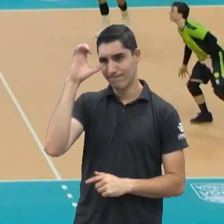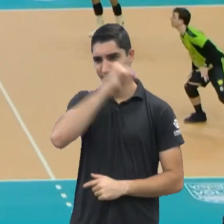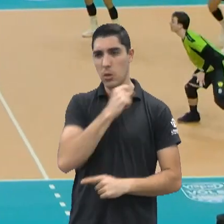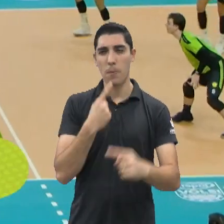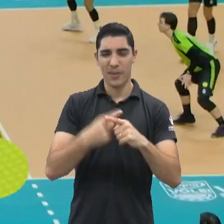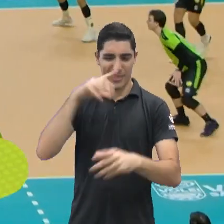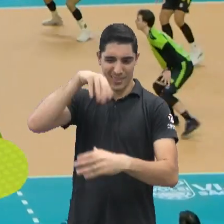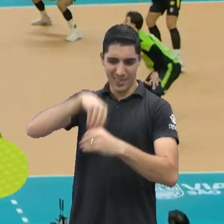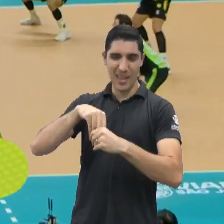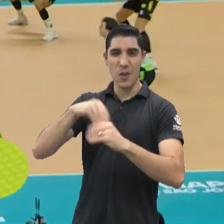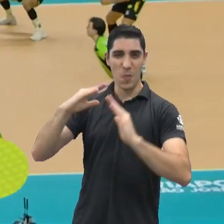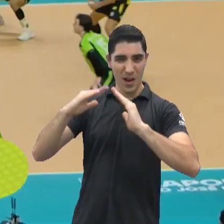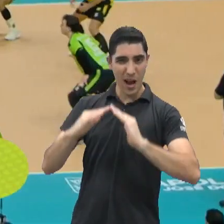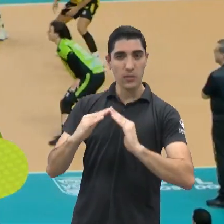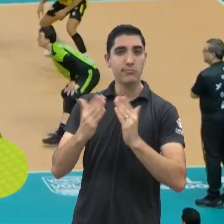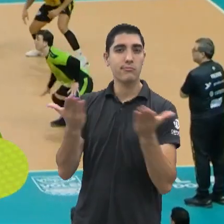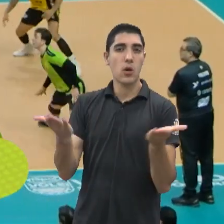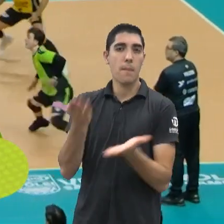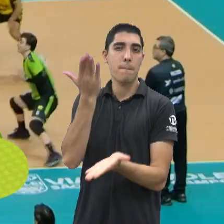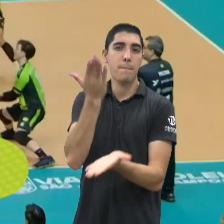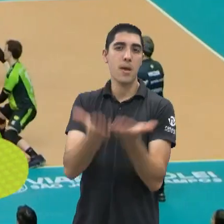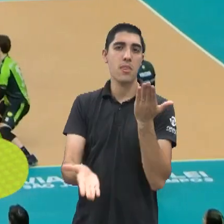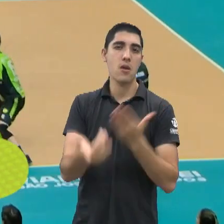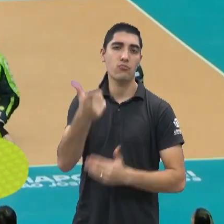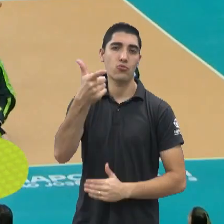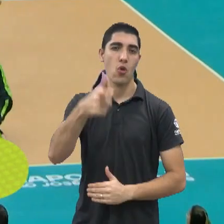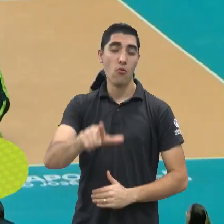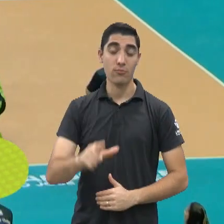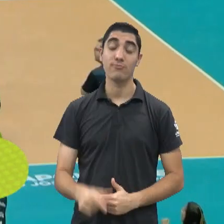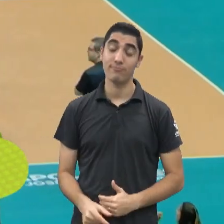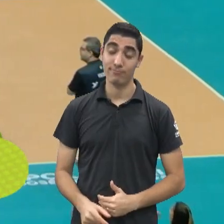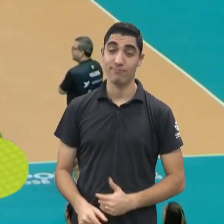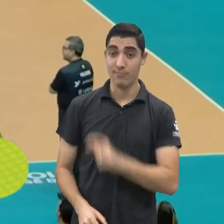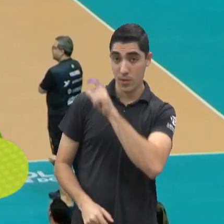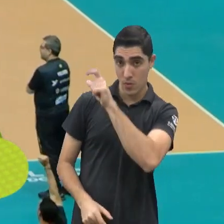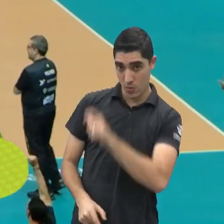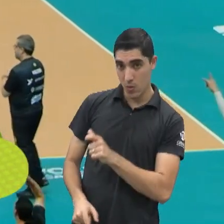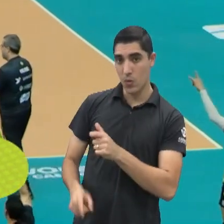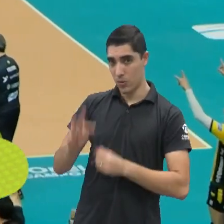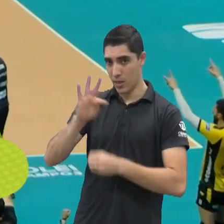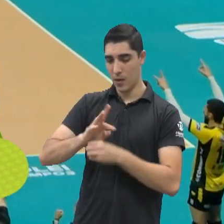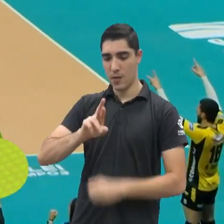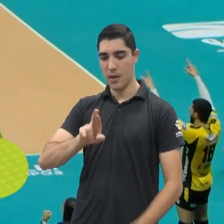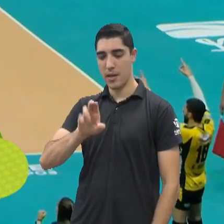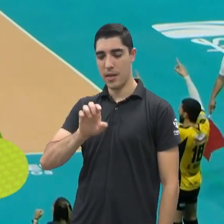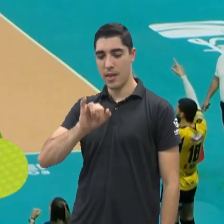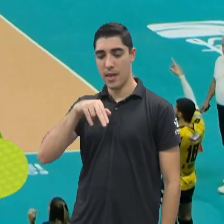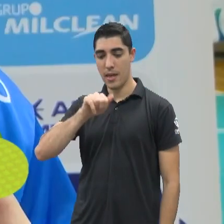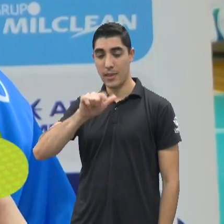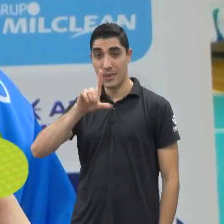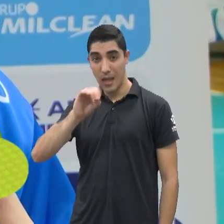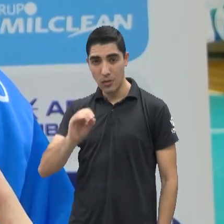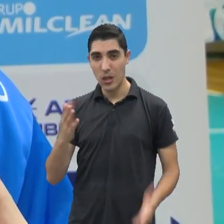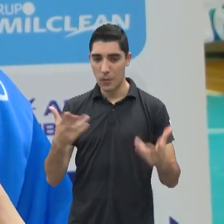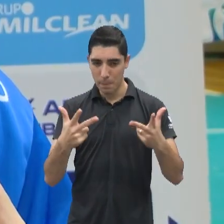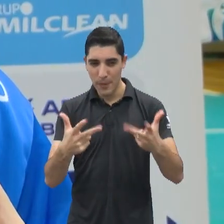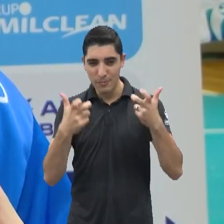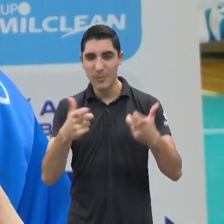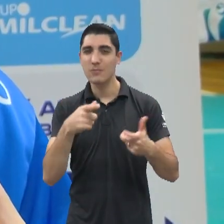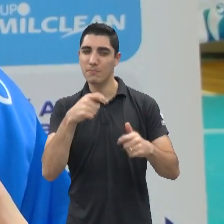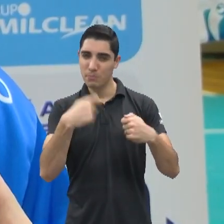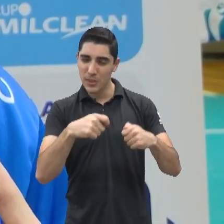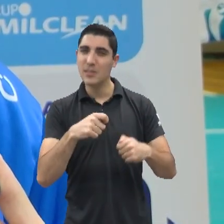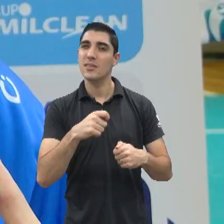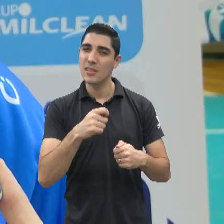agora diante do Praia Clube, também mostrou ao técnico Reinaldo Bacilieri a necessidade de melhorias no ataque. A gente oscilou muito no